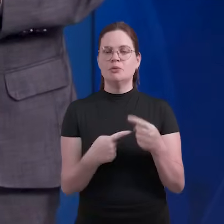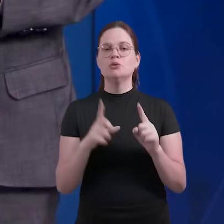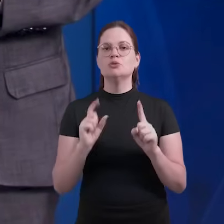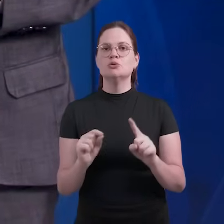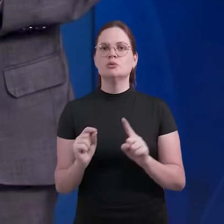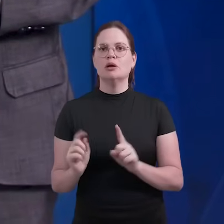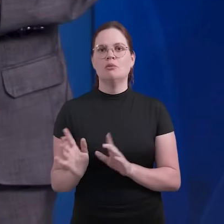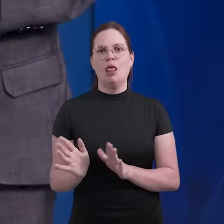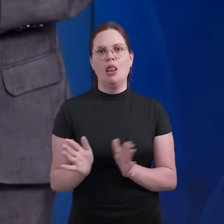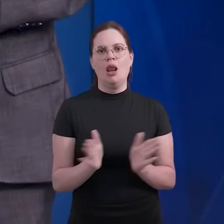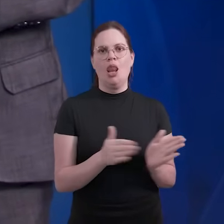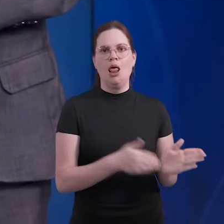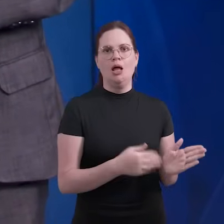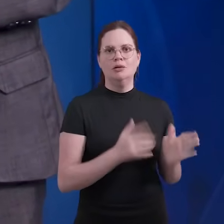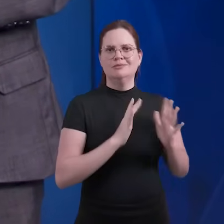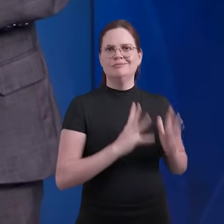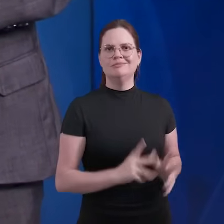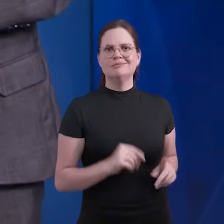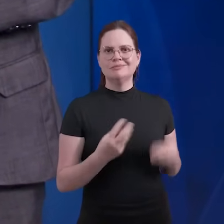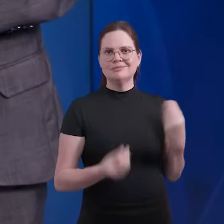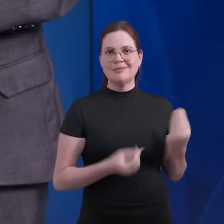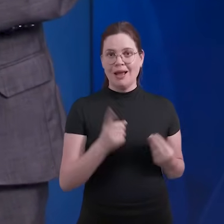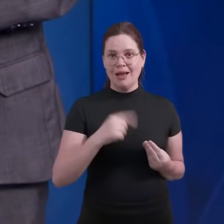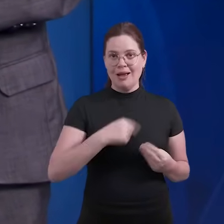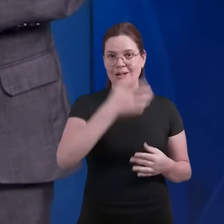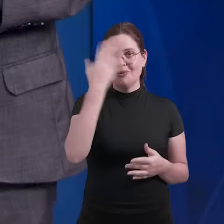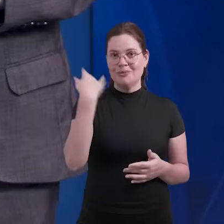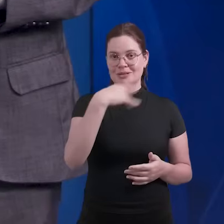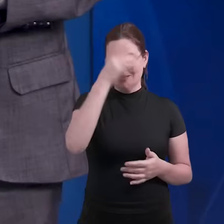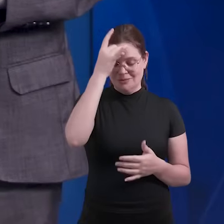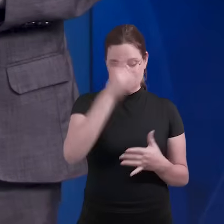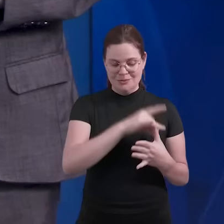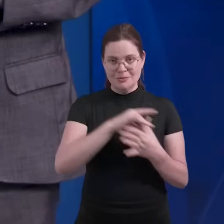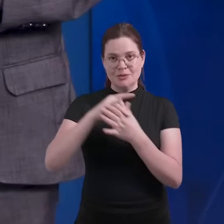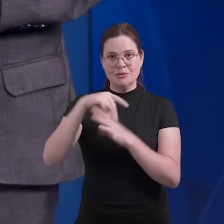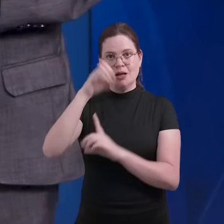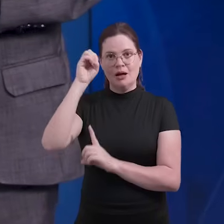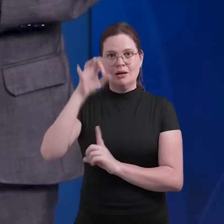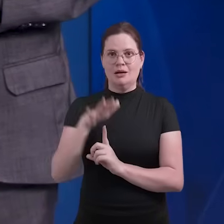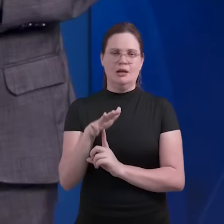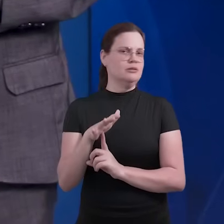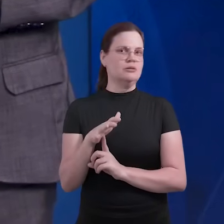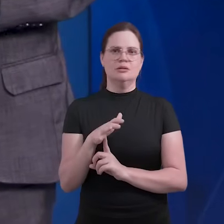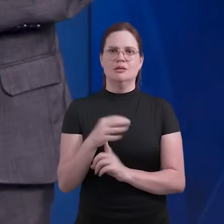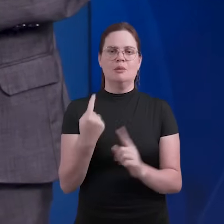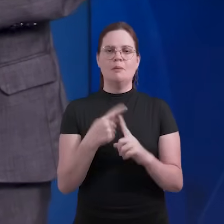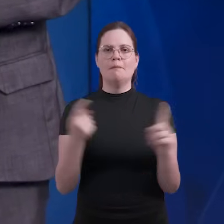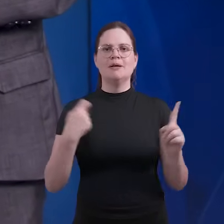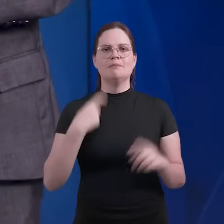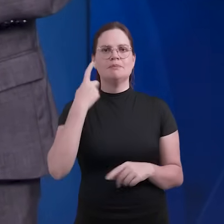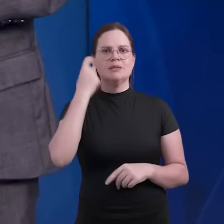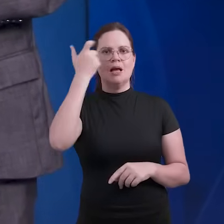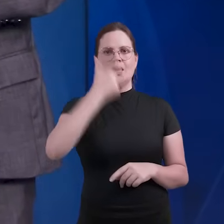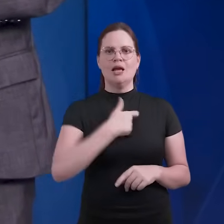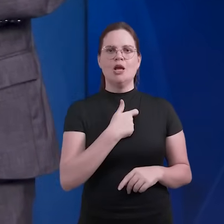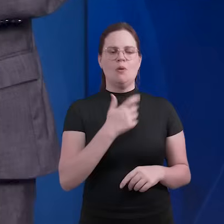quiseram santificação por outro processo, não mais através da graça salvadora, mas das obras da lei ou